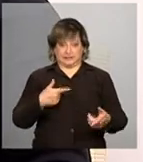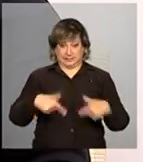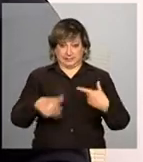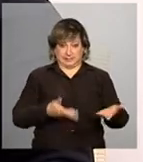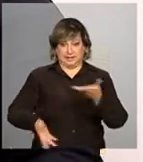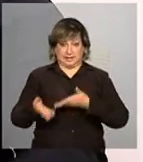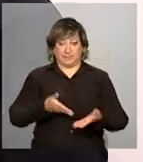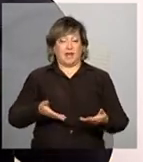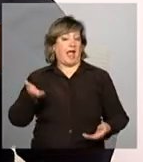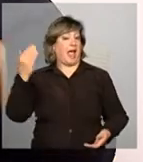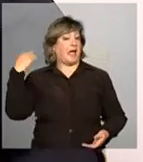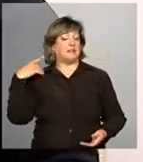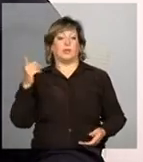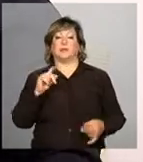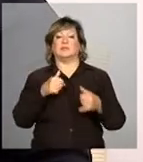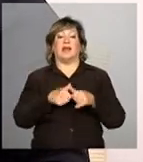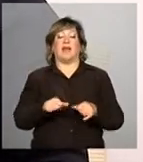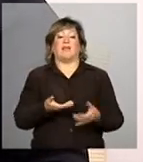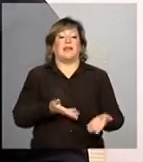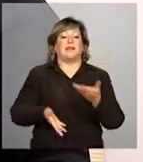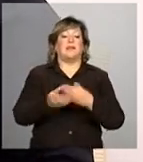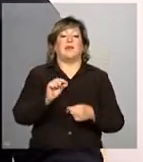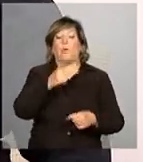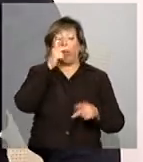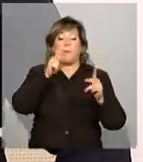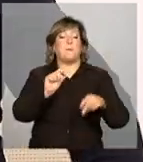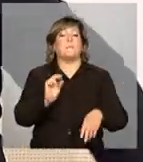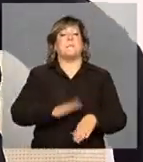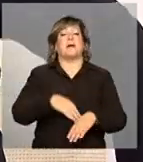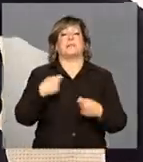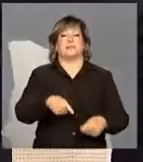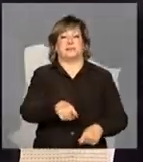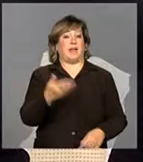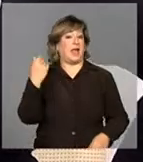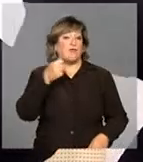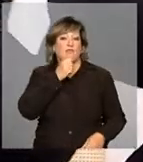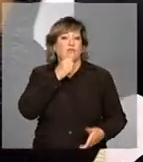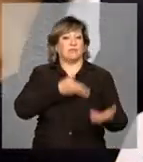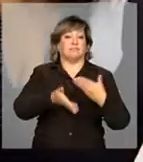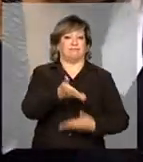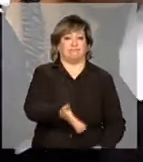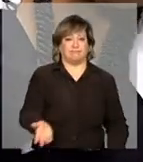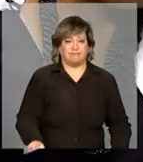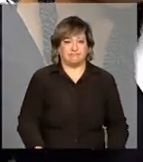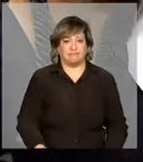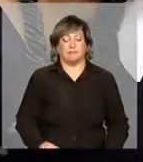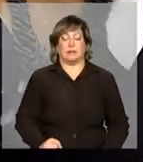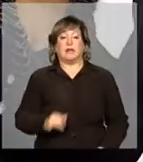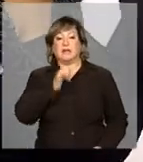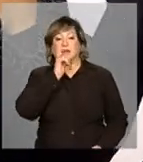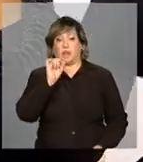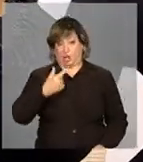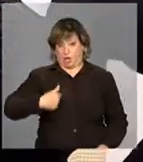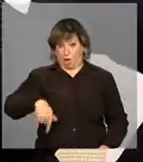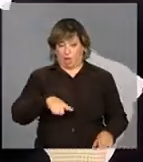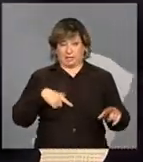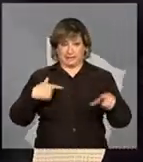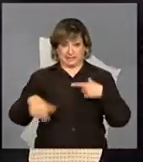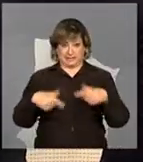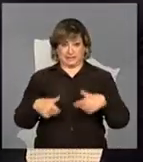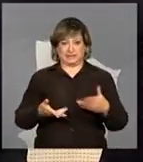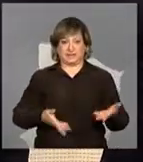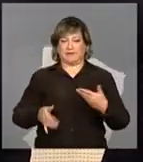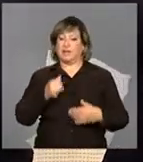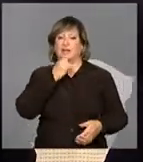não estava atendendo o público que mais precisava veja só Deus que coisa interessante os nossos serviços não